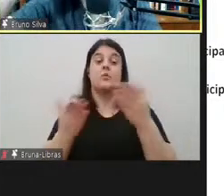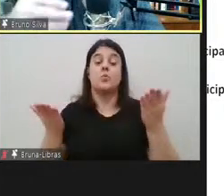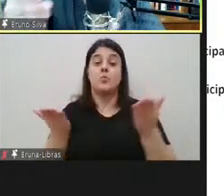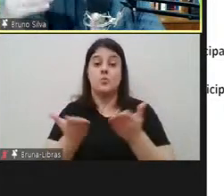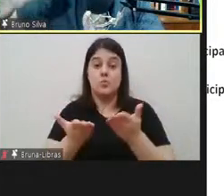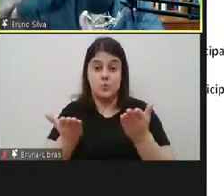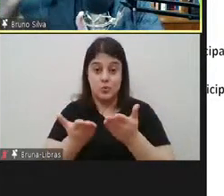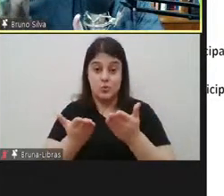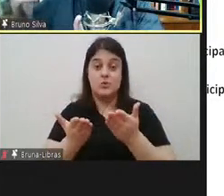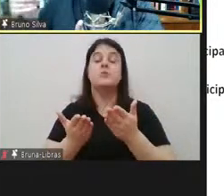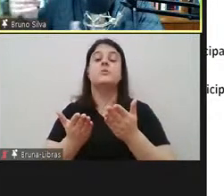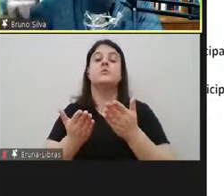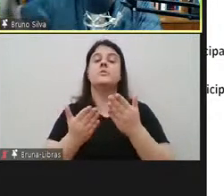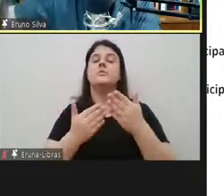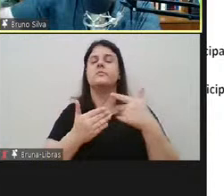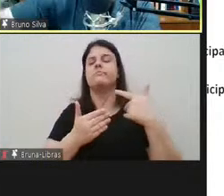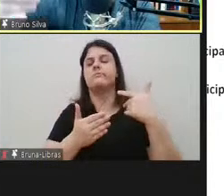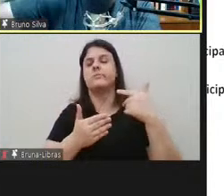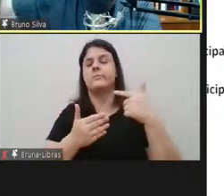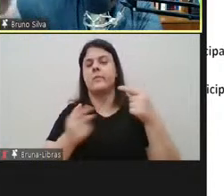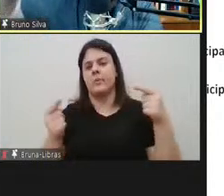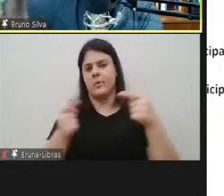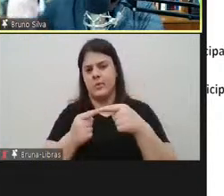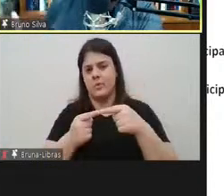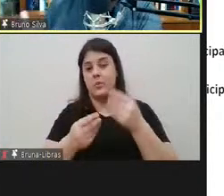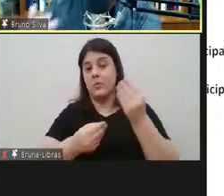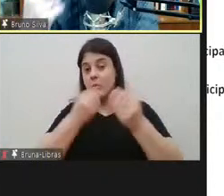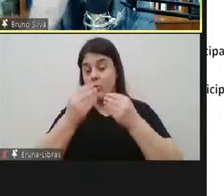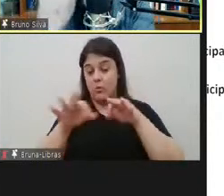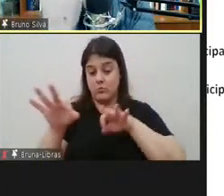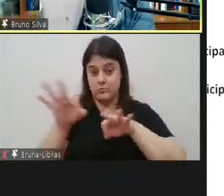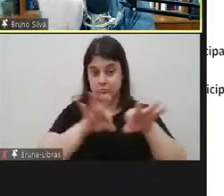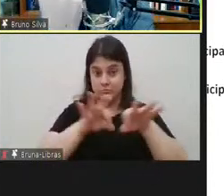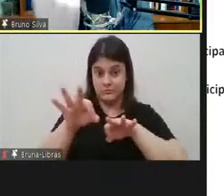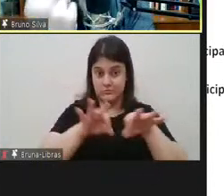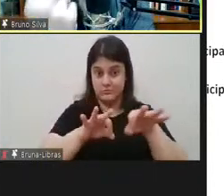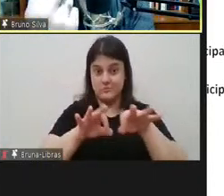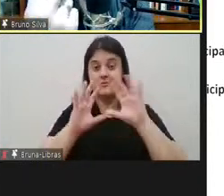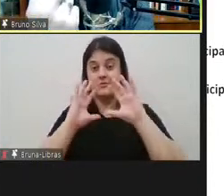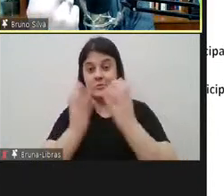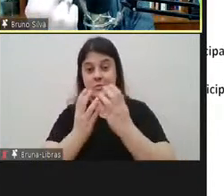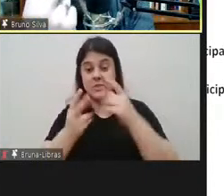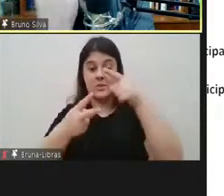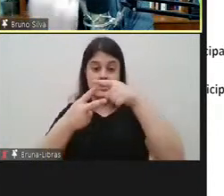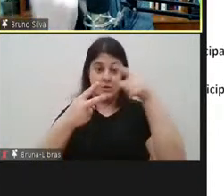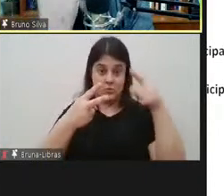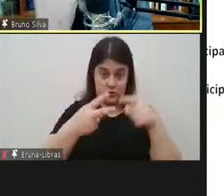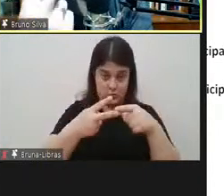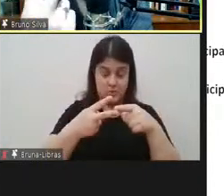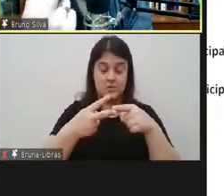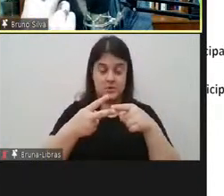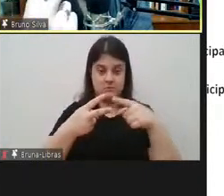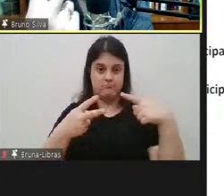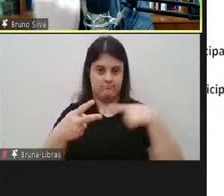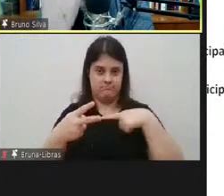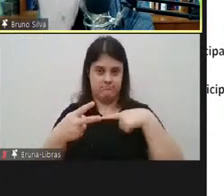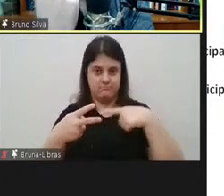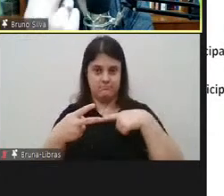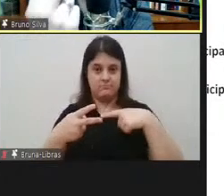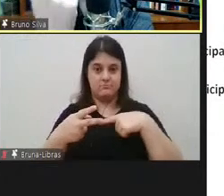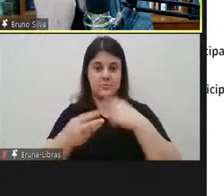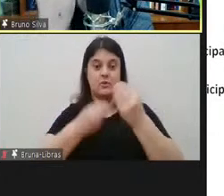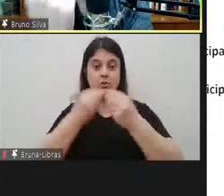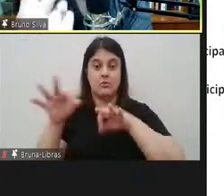moderno principalmente aí já mais para frente aqui nas formas de organização nós vamos ter basicamente Duas né duas formas